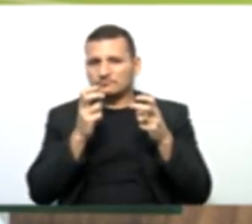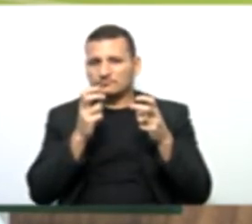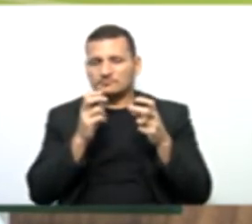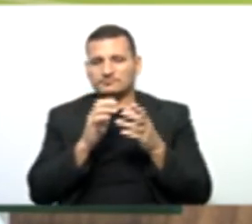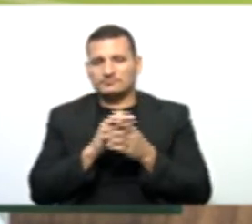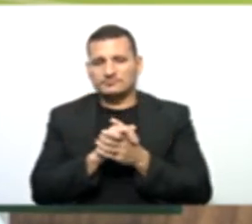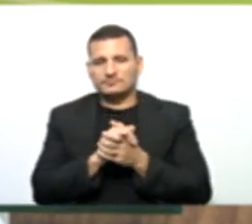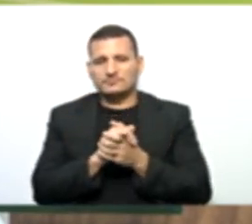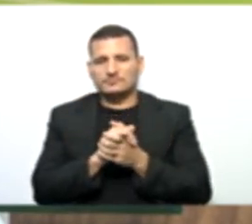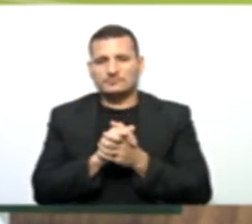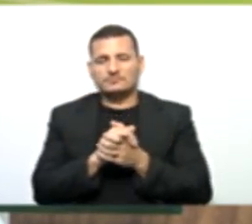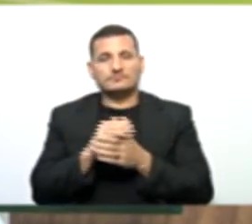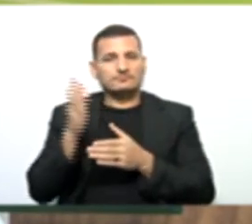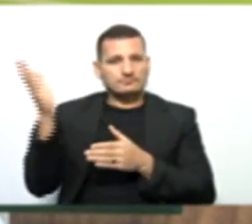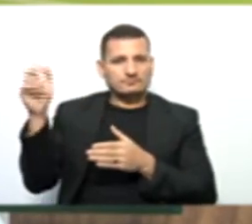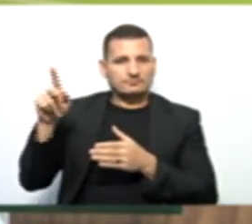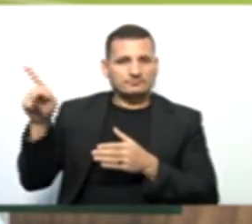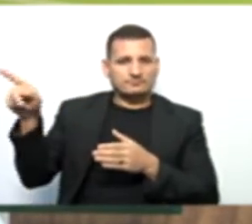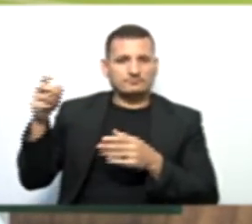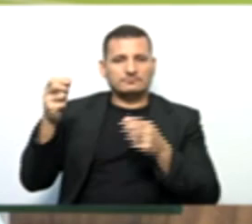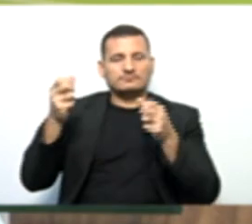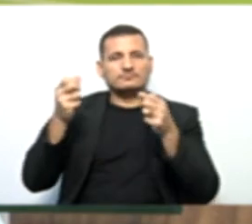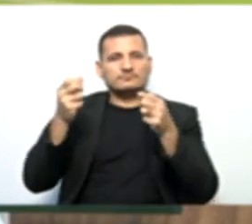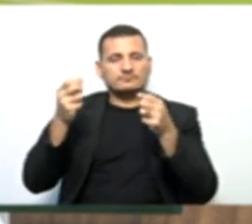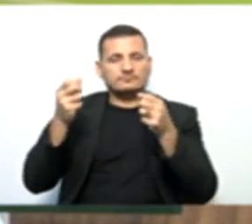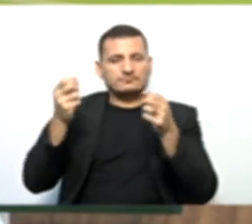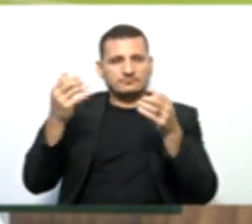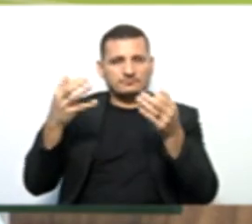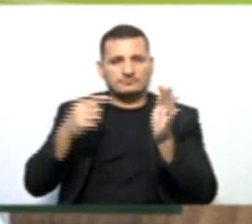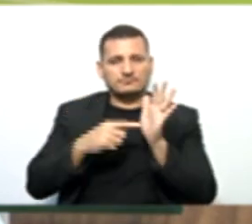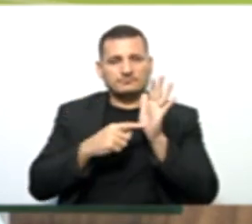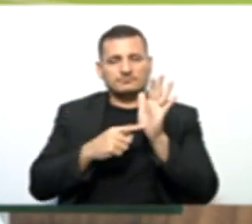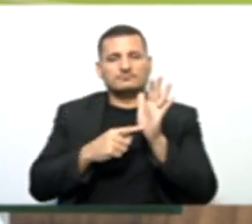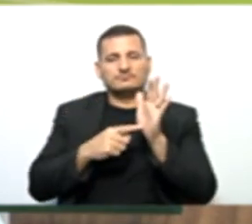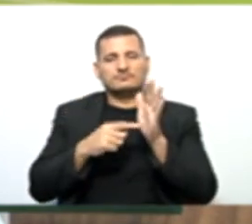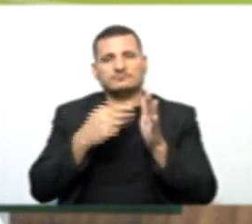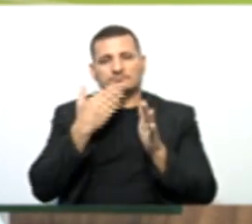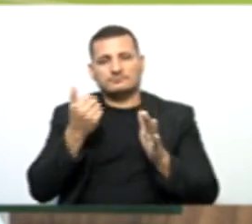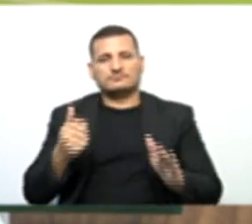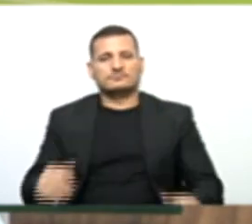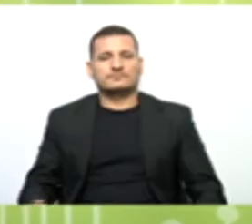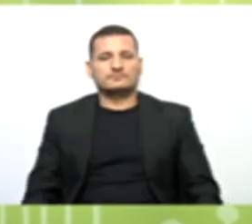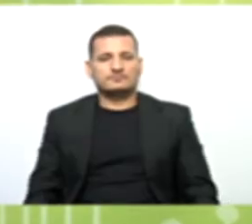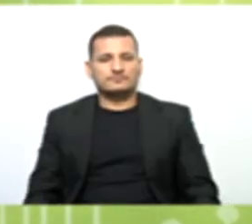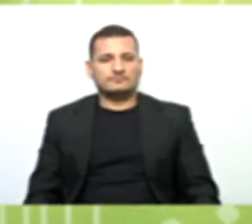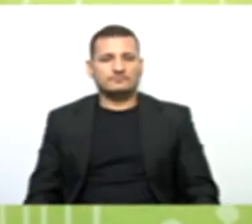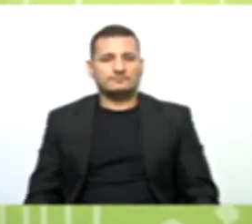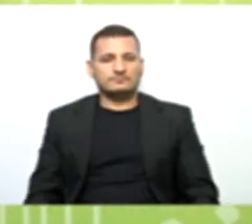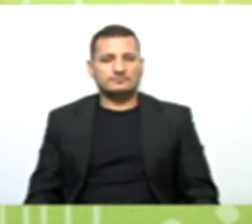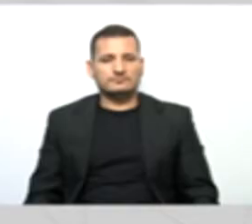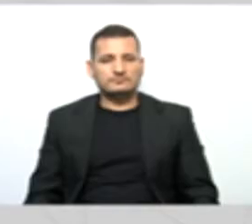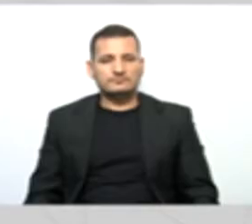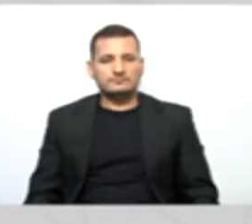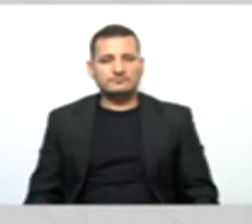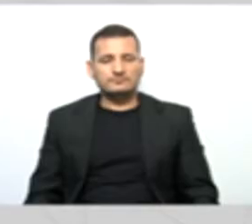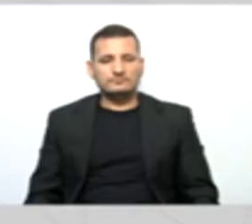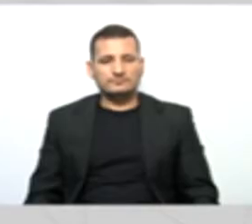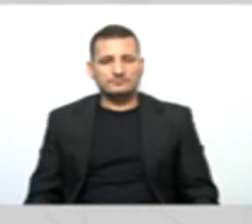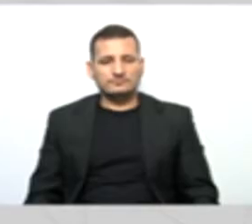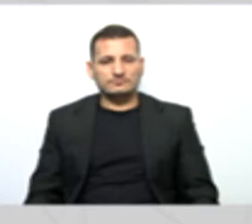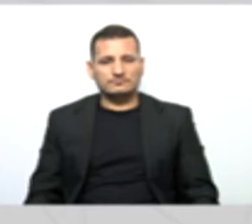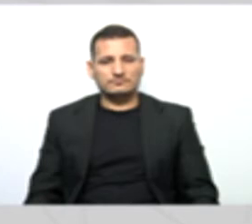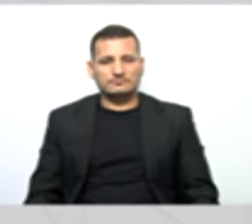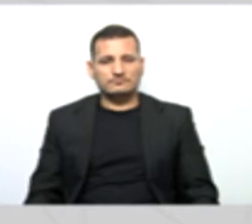Vou passar para o professor Alain para ele ilustrar no quadro e explicar melhor. Isso aí, professor. Ó,